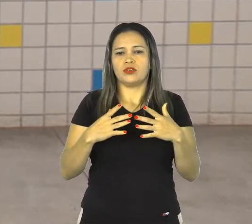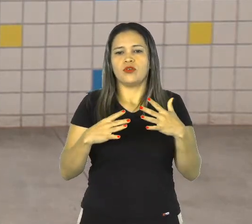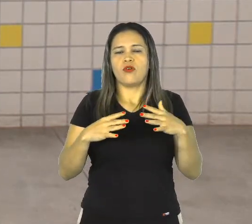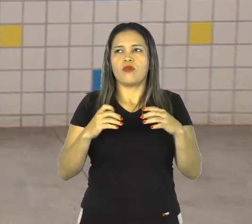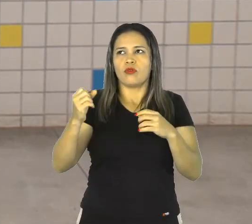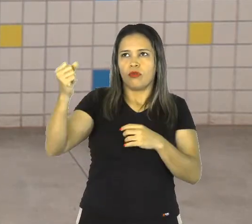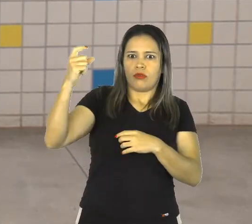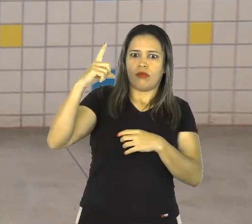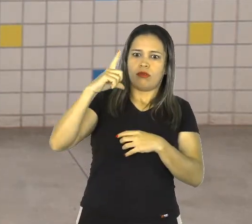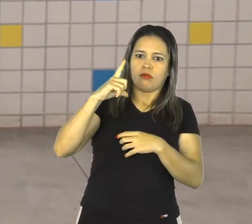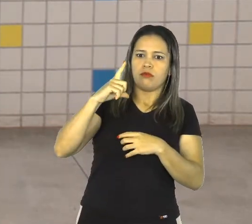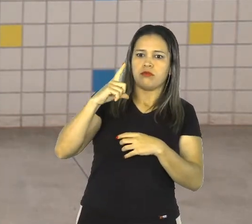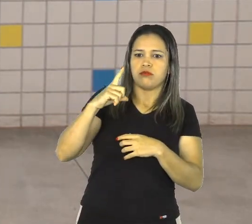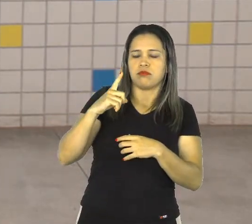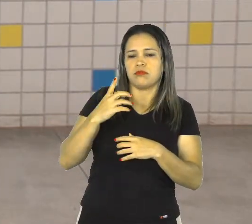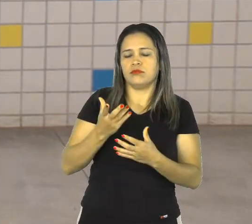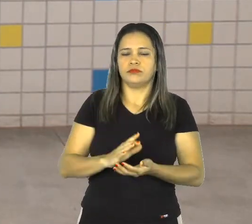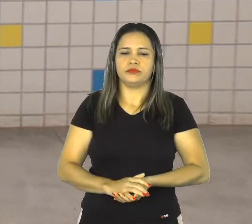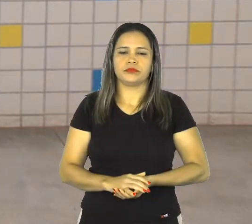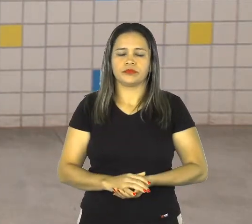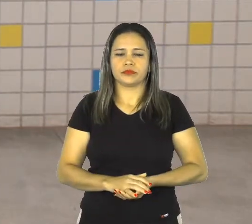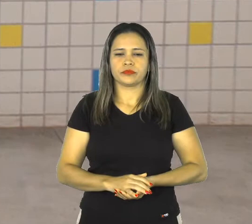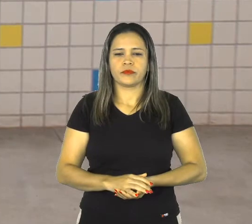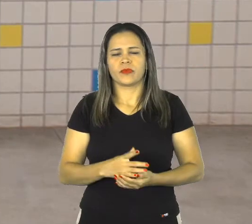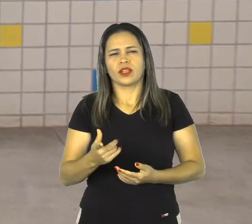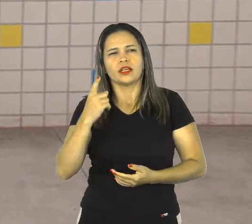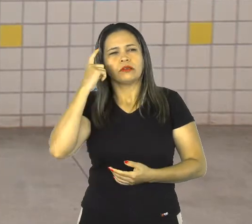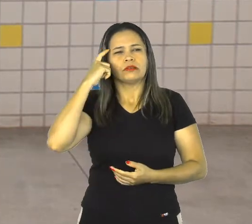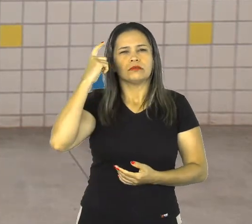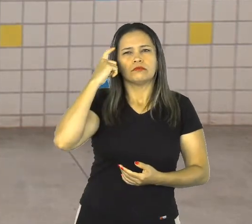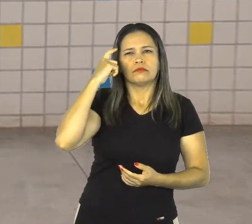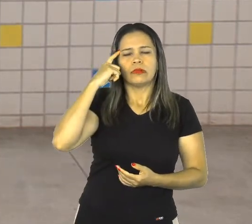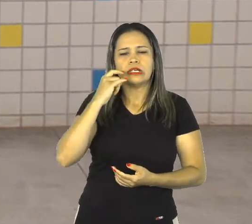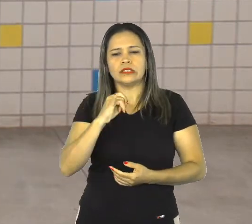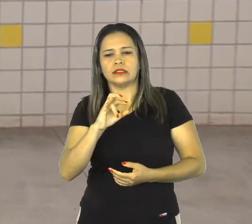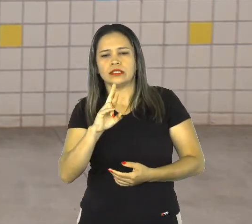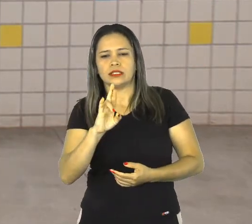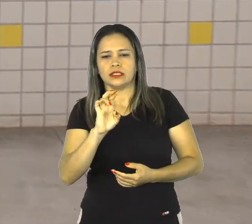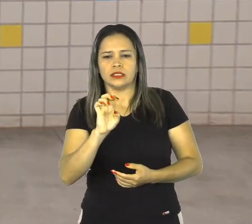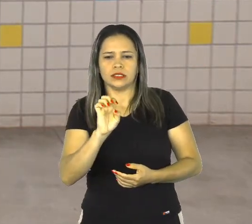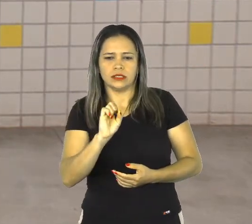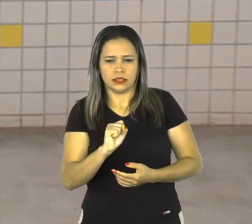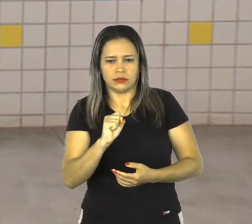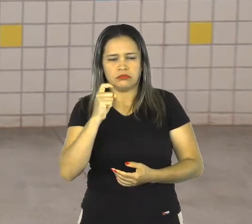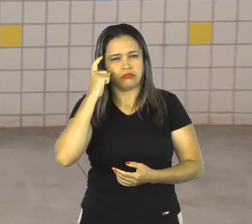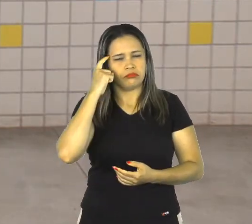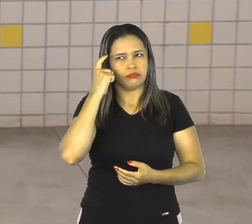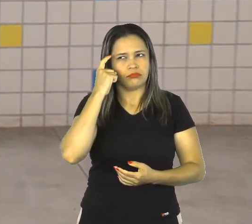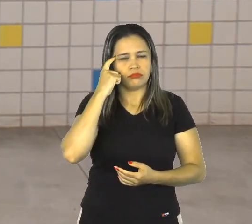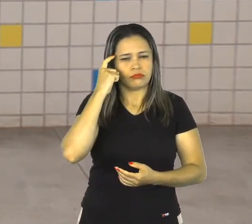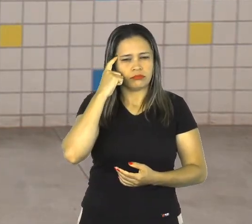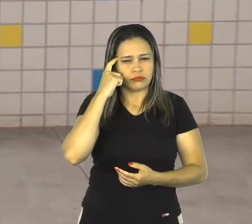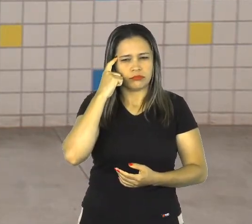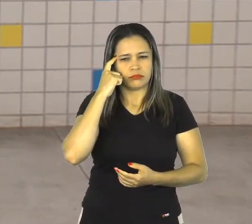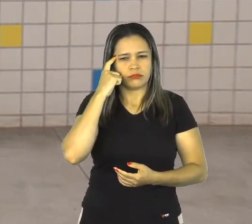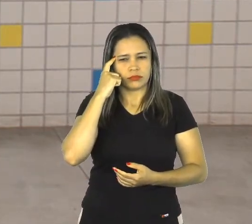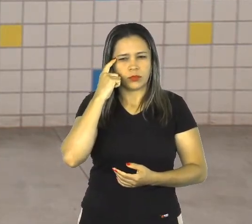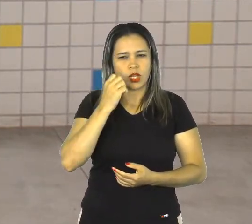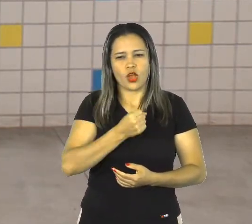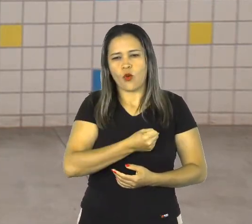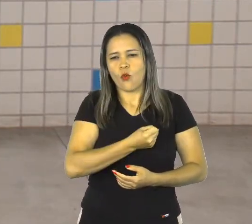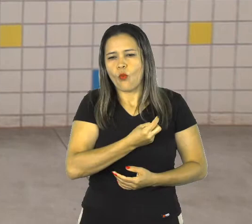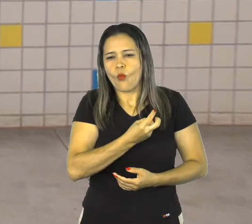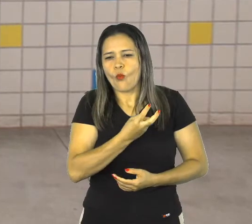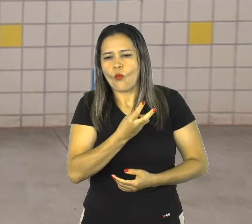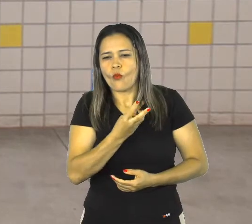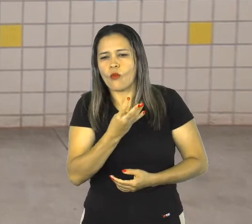sabe? Então, quando a gente pensa na íris, né? A gente tem que levar sempre em consideração a